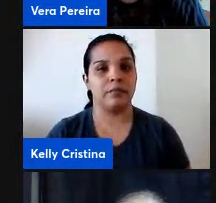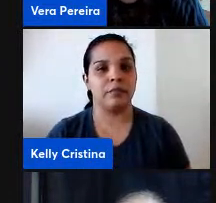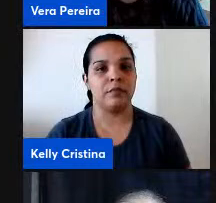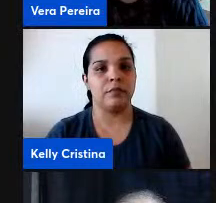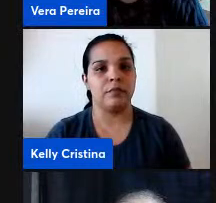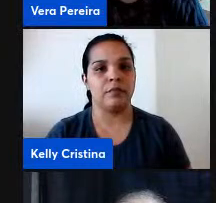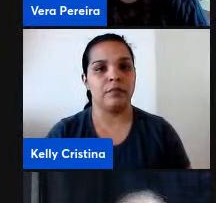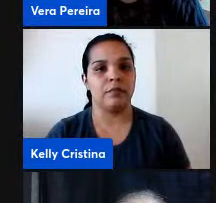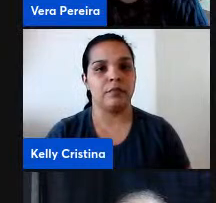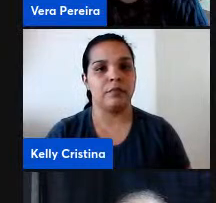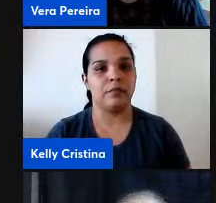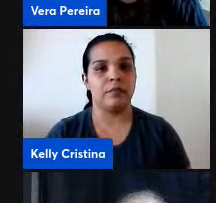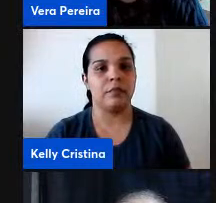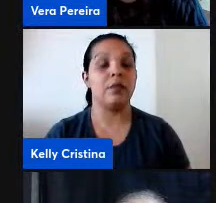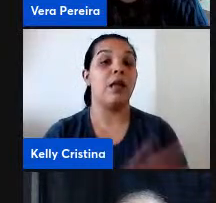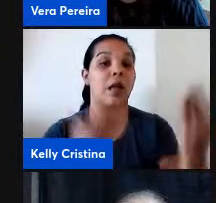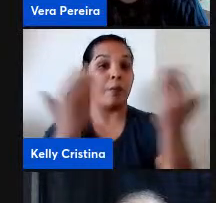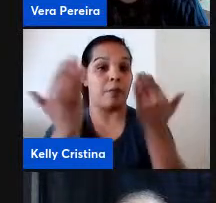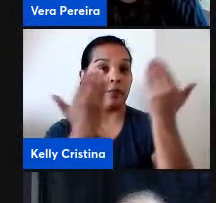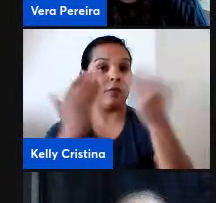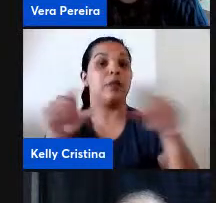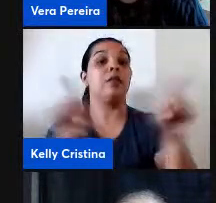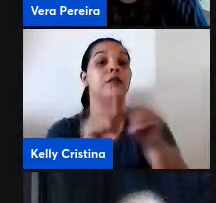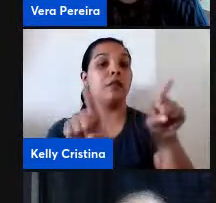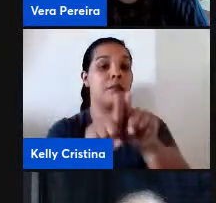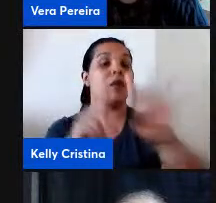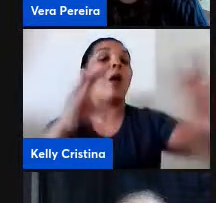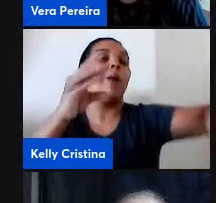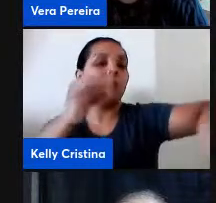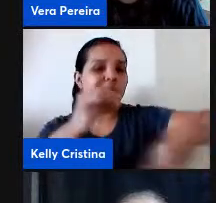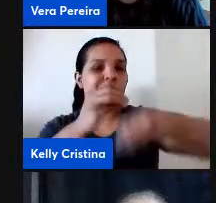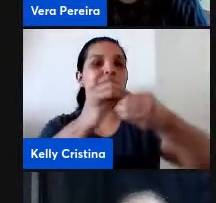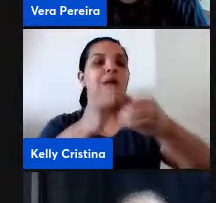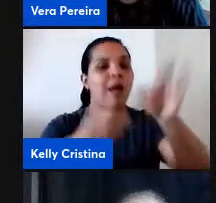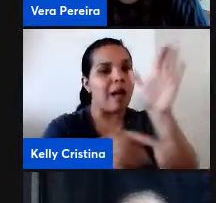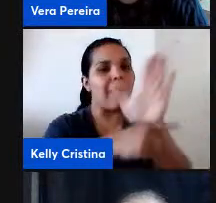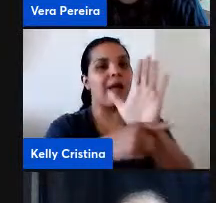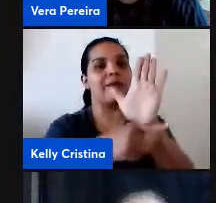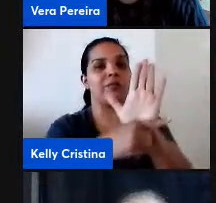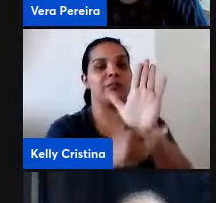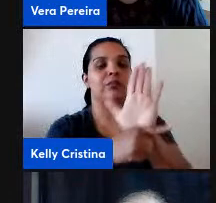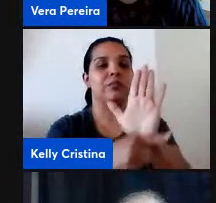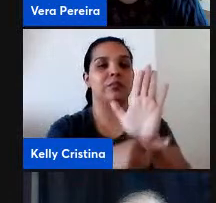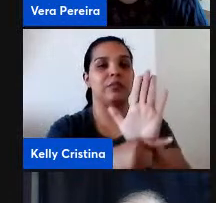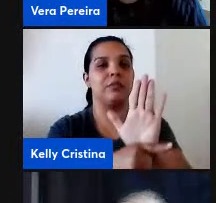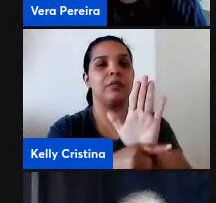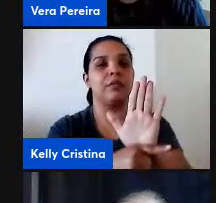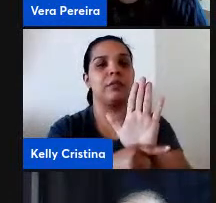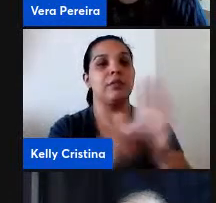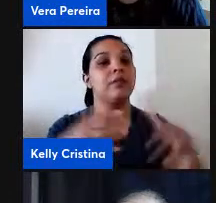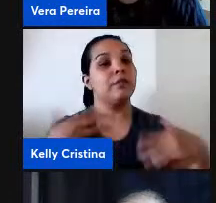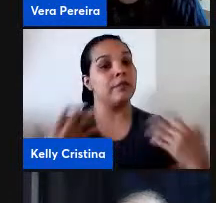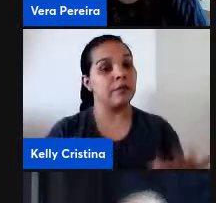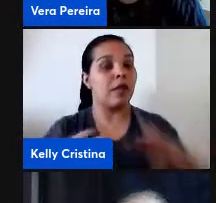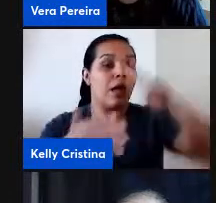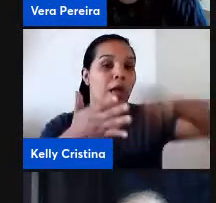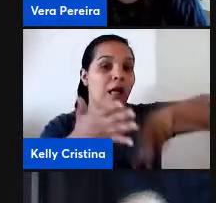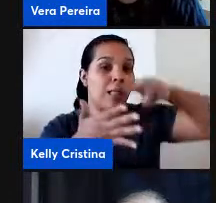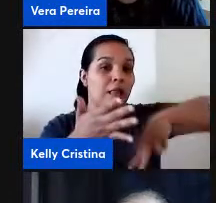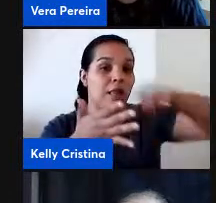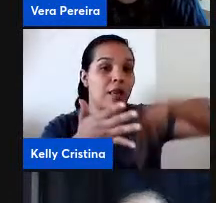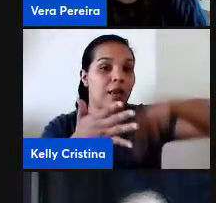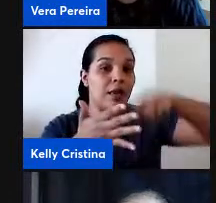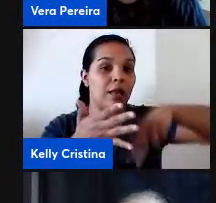o qual a psicologia vem contribuindo também. E, enfim, a leitura